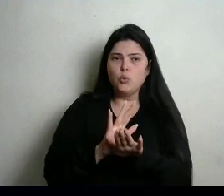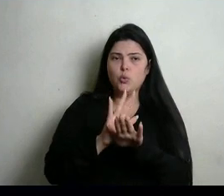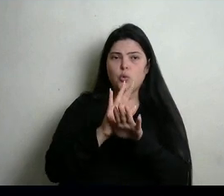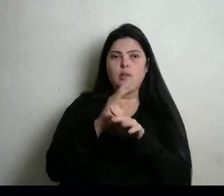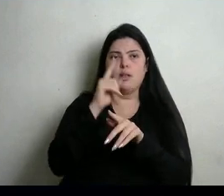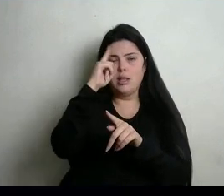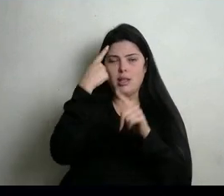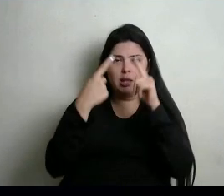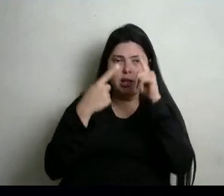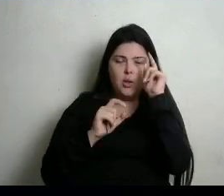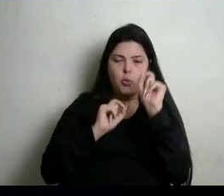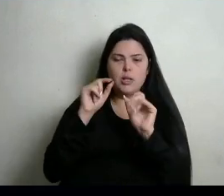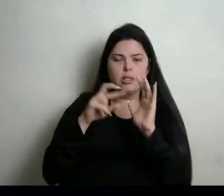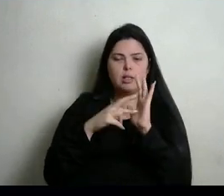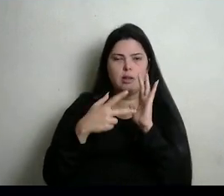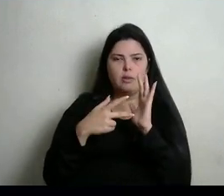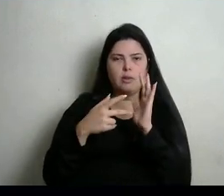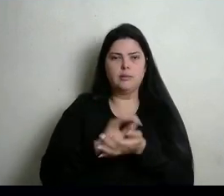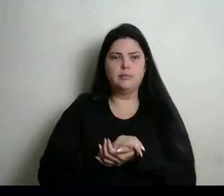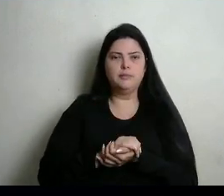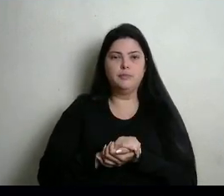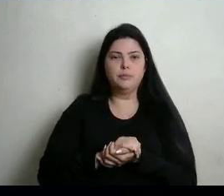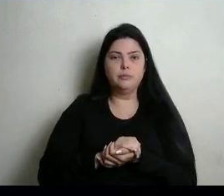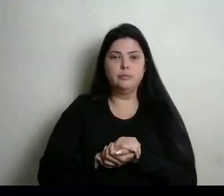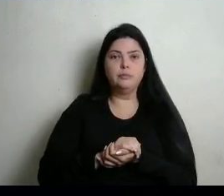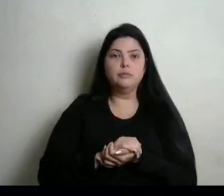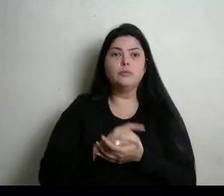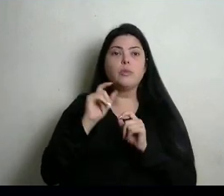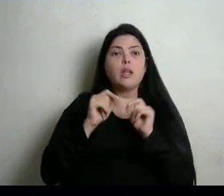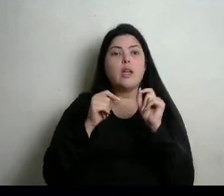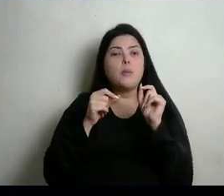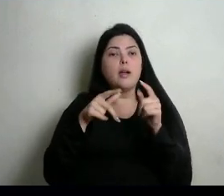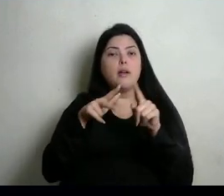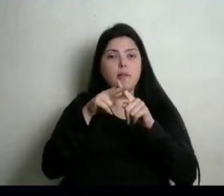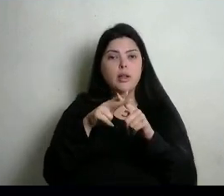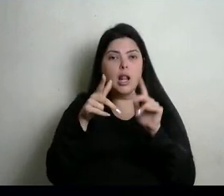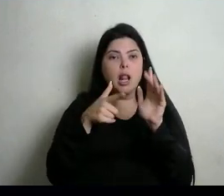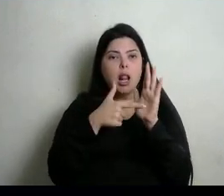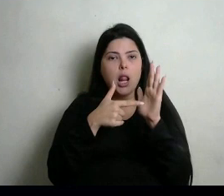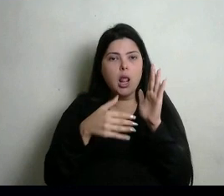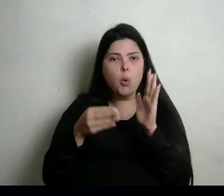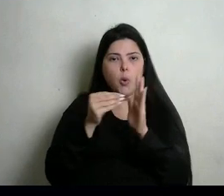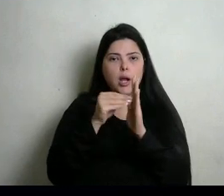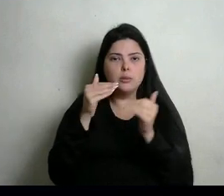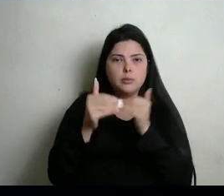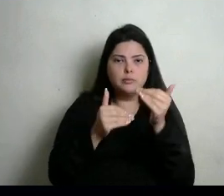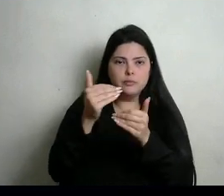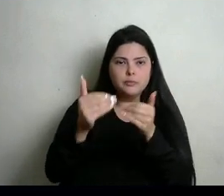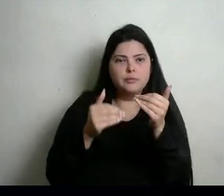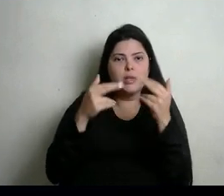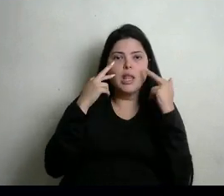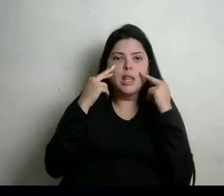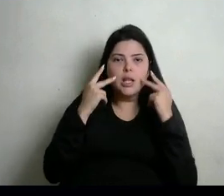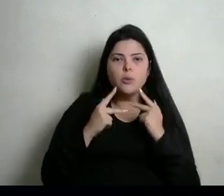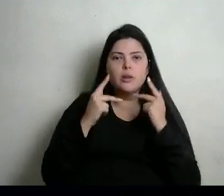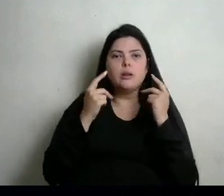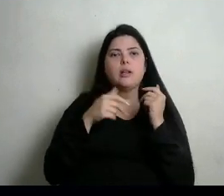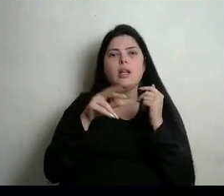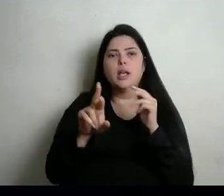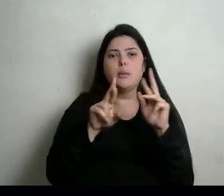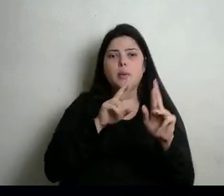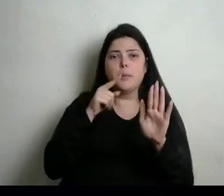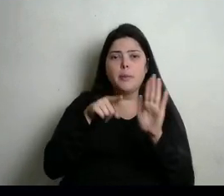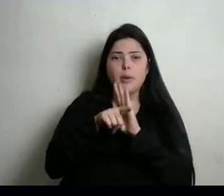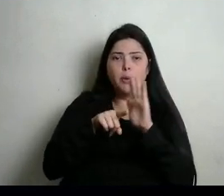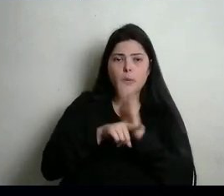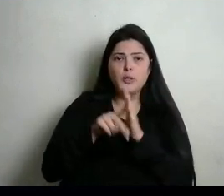se trata. Então, aqui, o chat GPT é uma ferramenta para processamento de linguagem natural, capaz de responder a perguntas